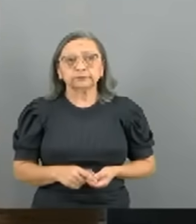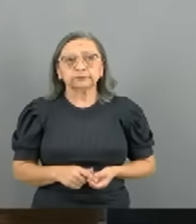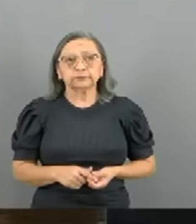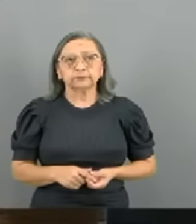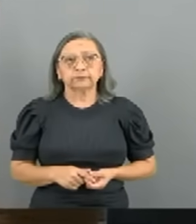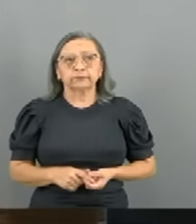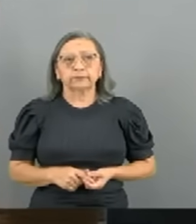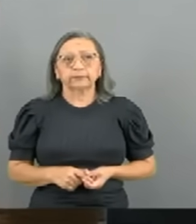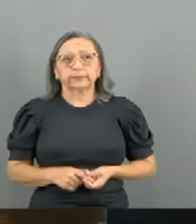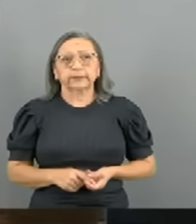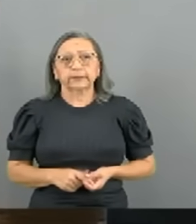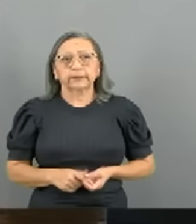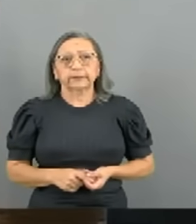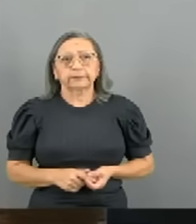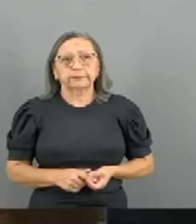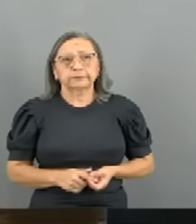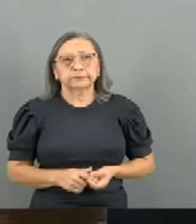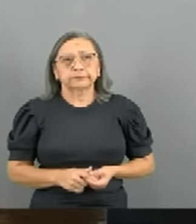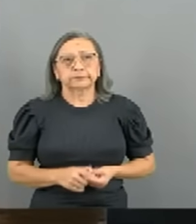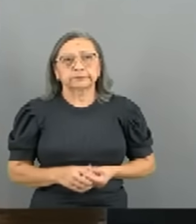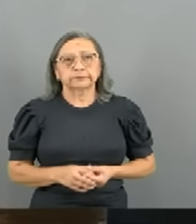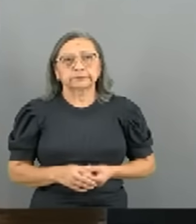por favor.